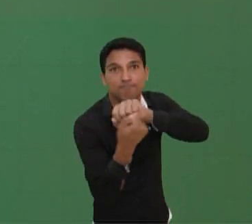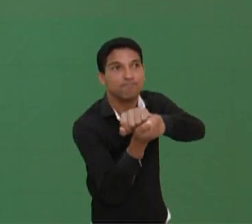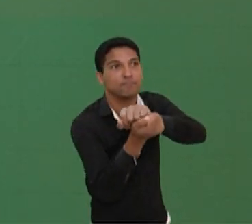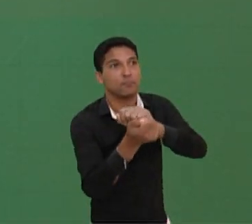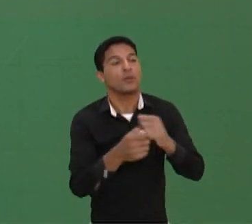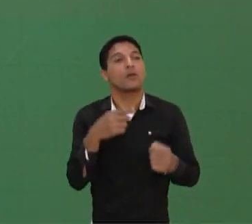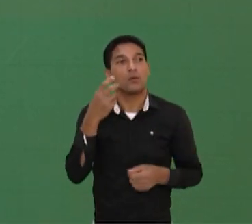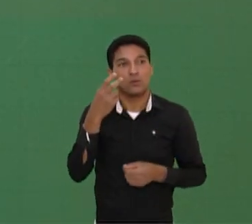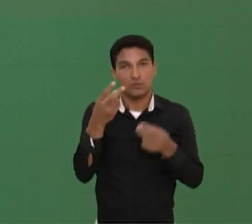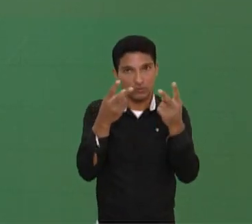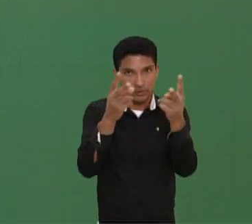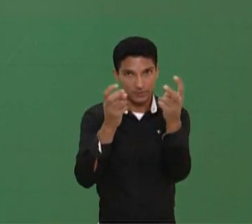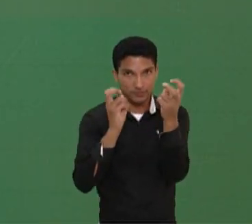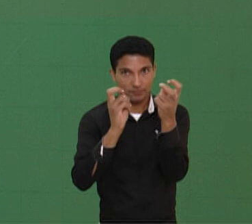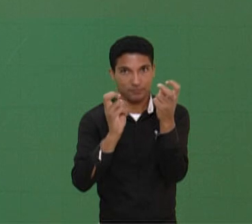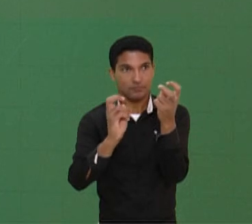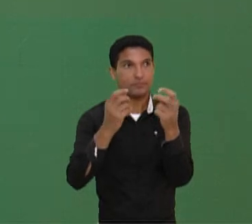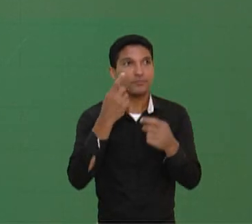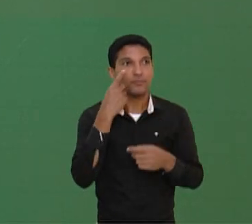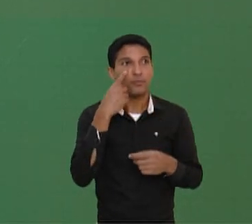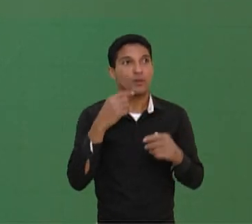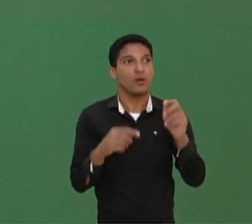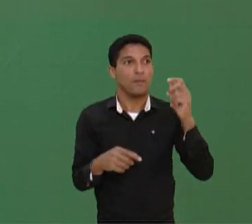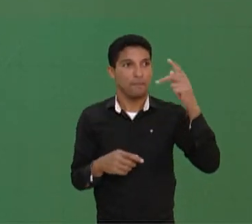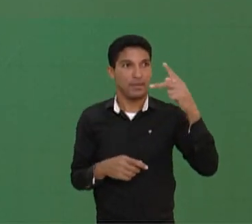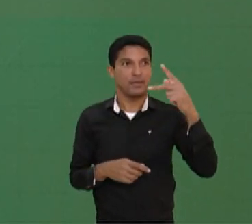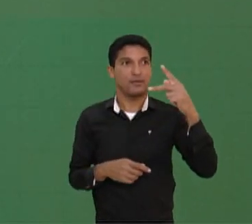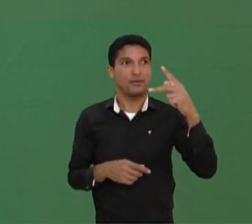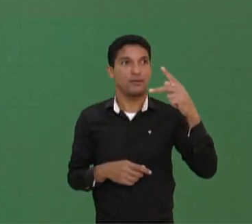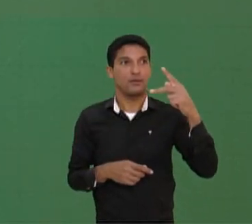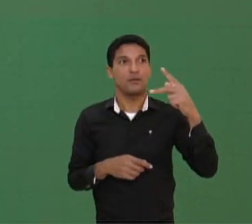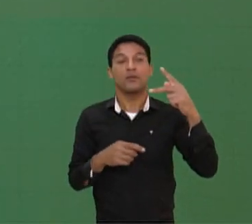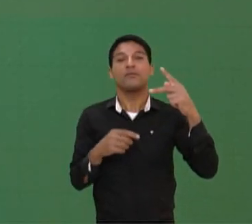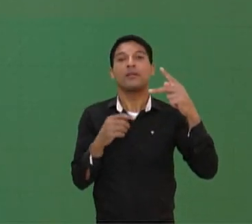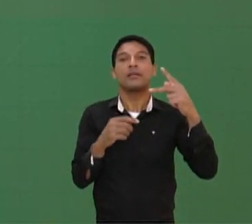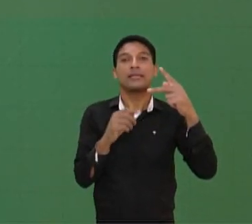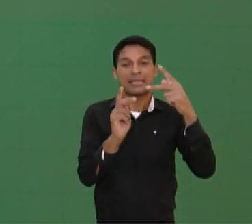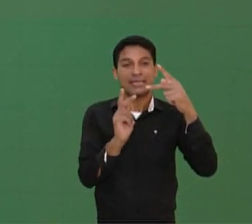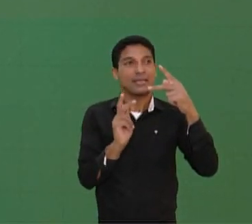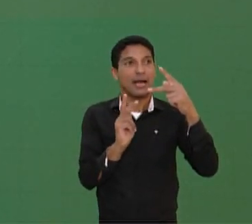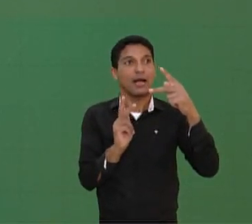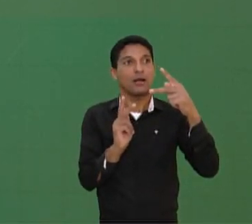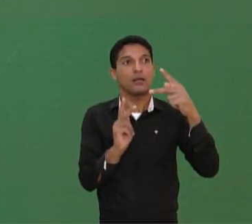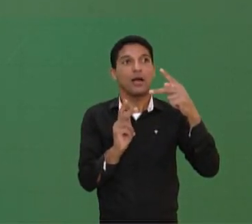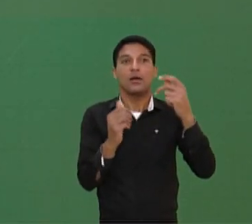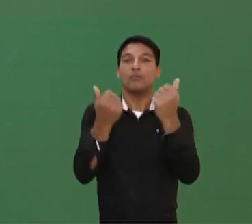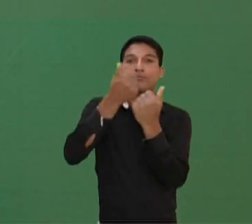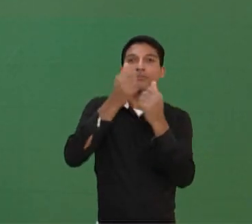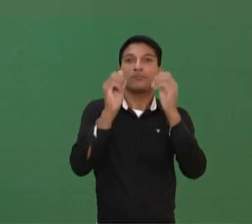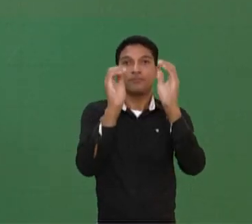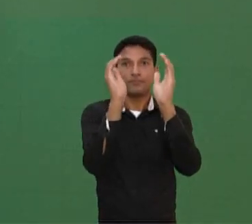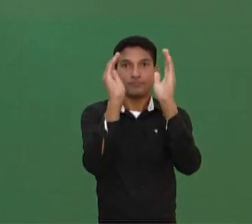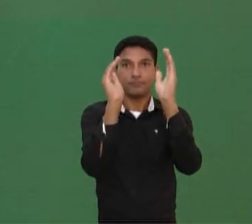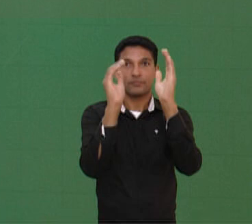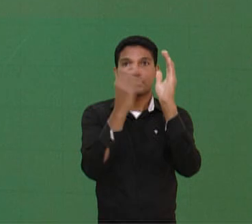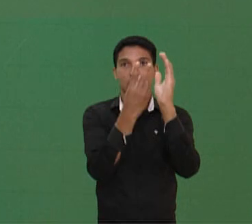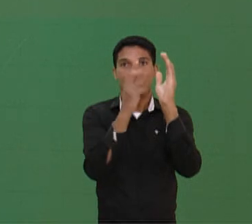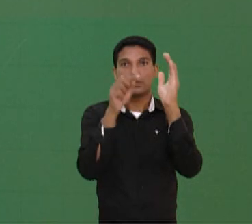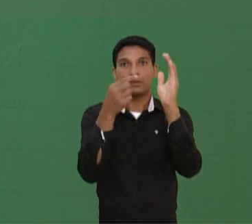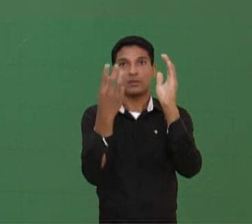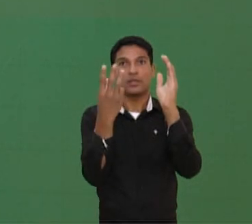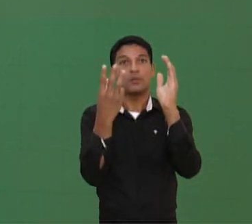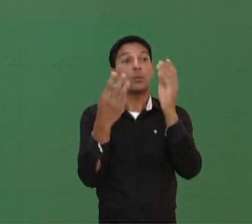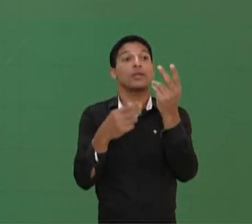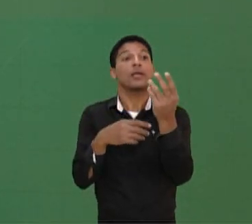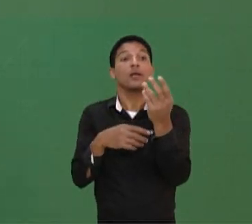repetição, mas nós vamos colocar assim, ao invés de colocar cá, nós vamos colocar 2 e 3. Por que 2 e 3? Porque o 4 se